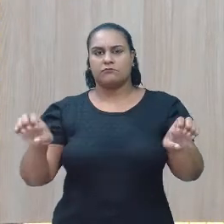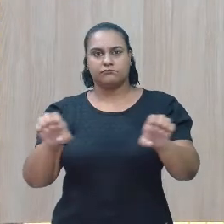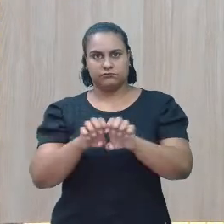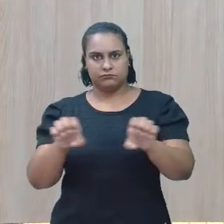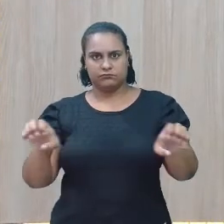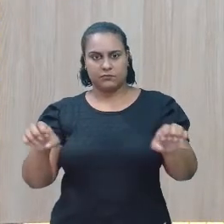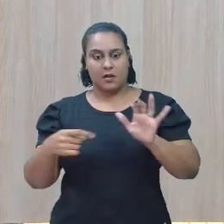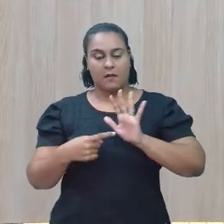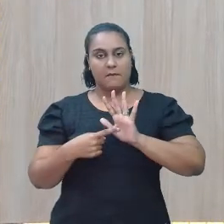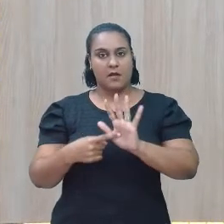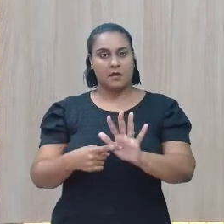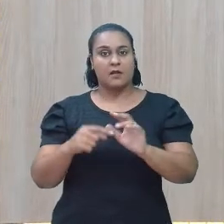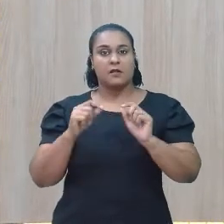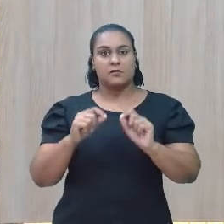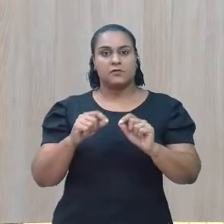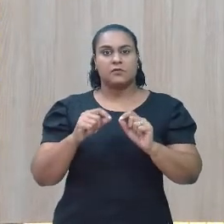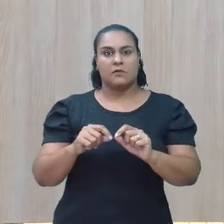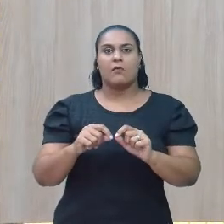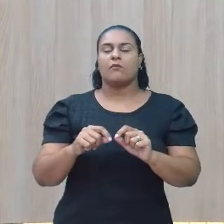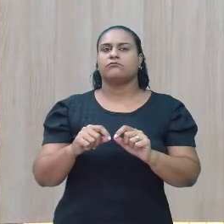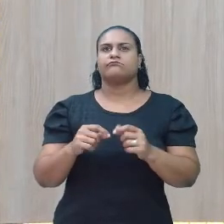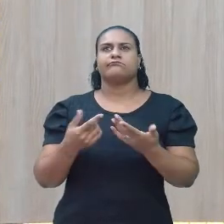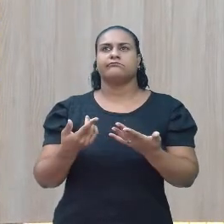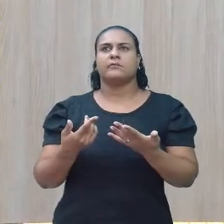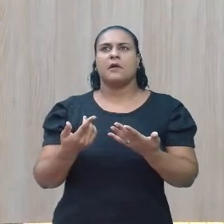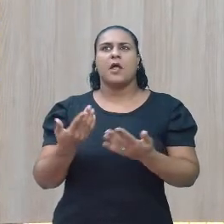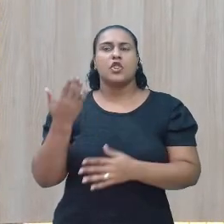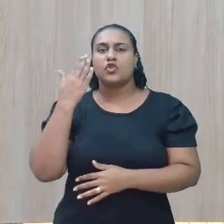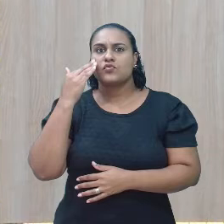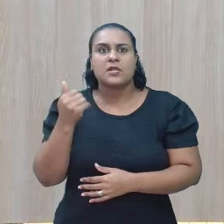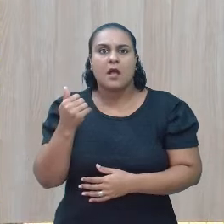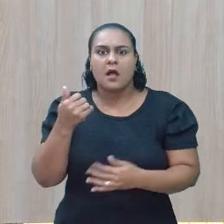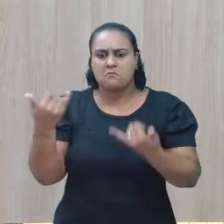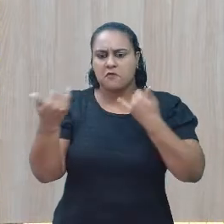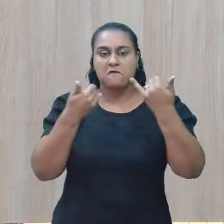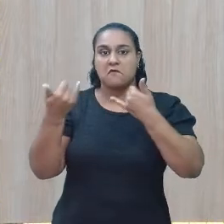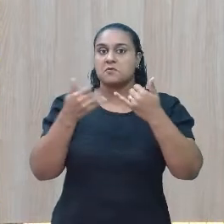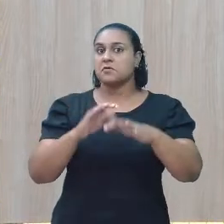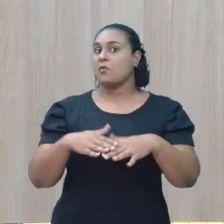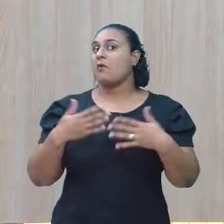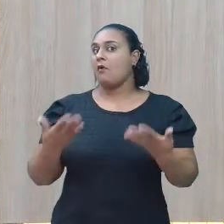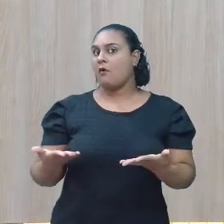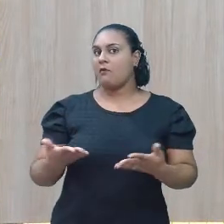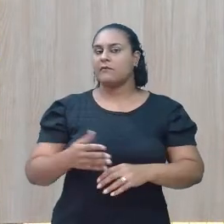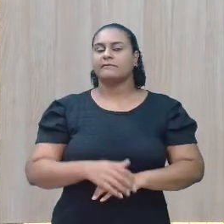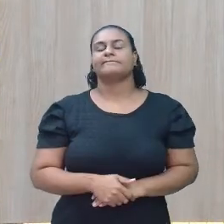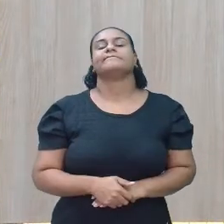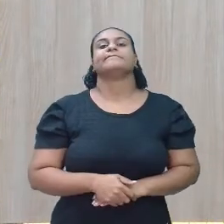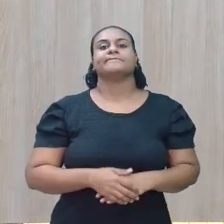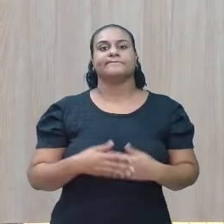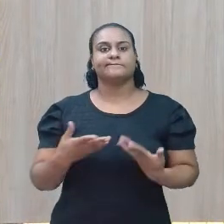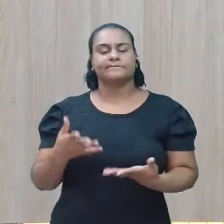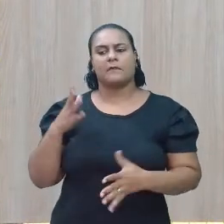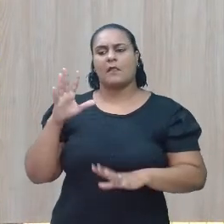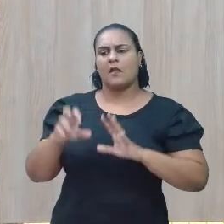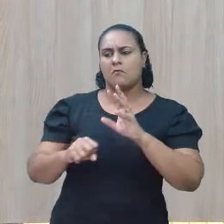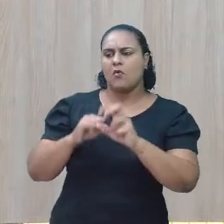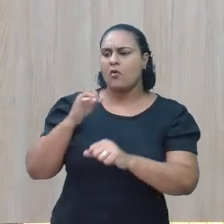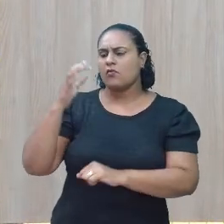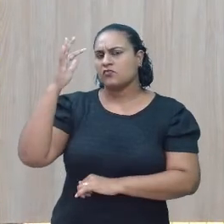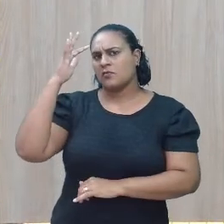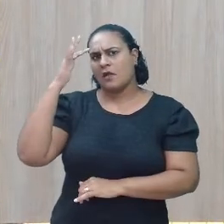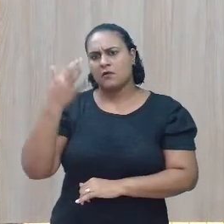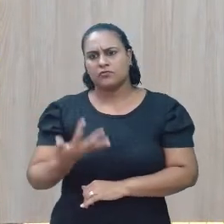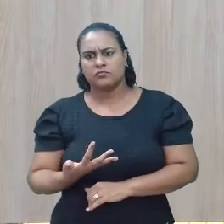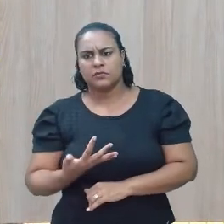letras aparecem lá como incógnita, ou seja, informações desconhecidas. E a busca para se resolver uma